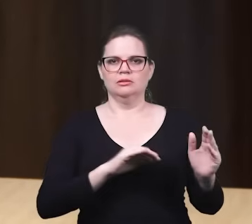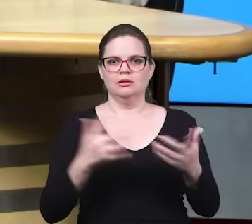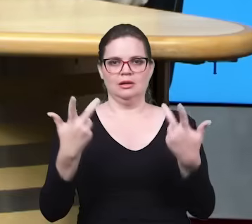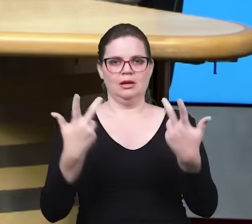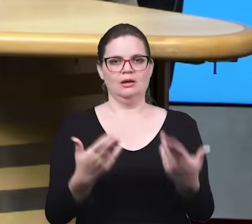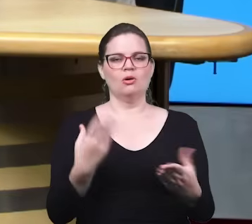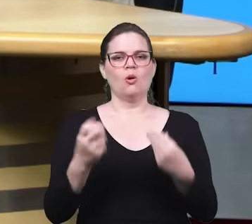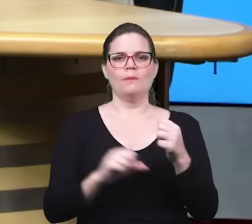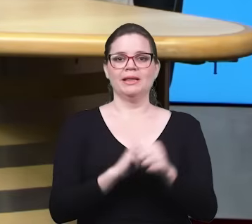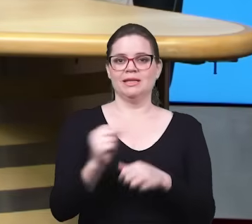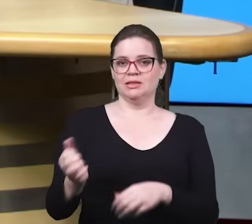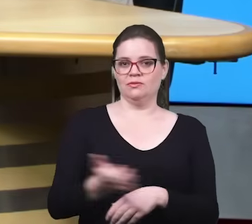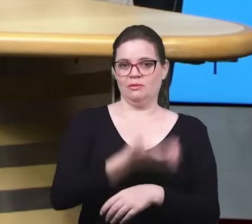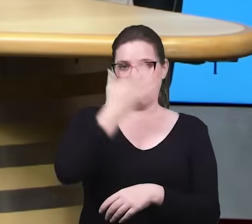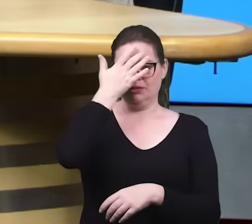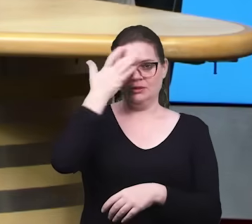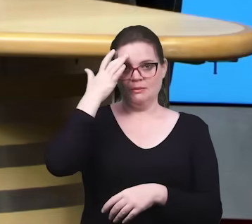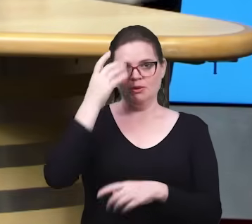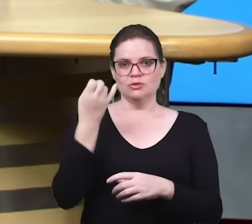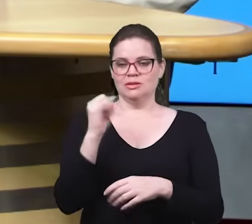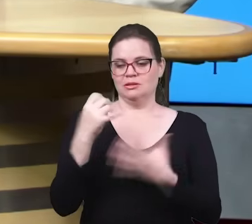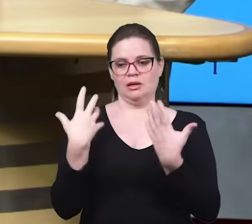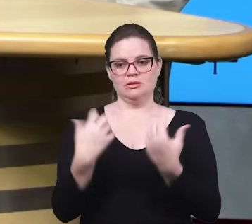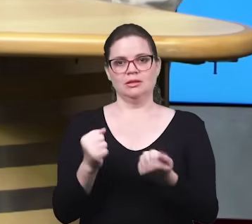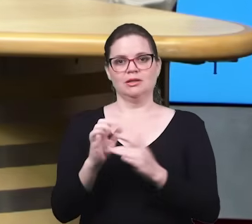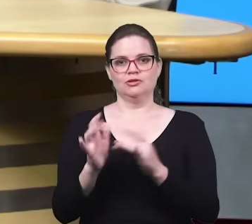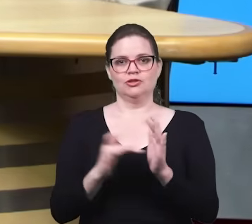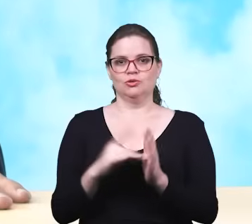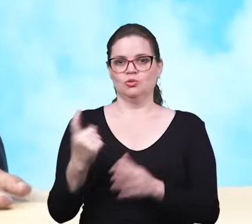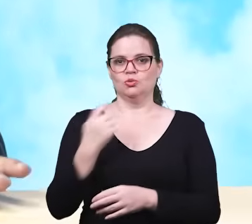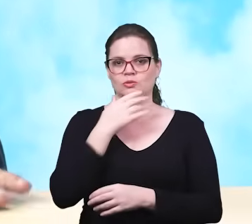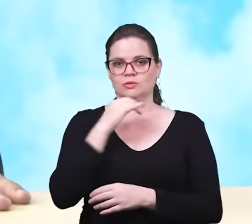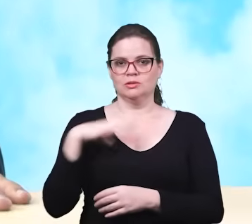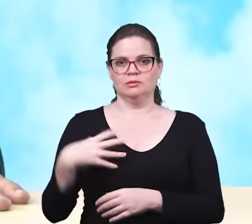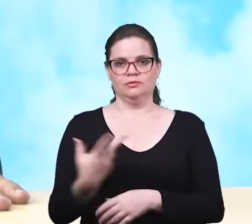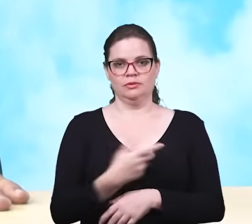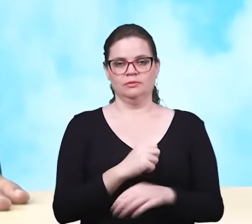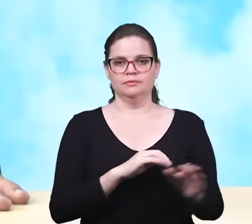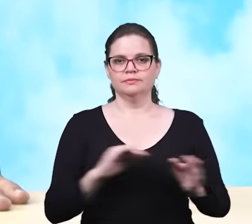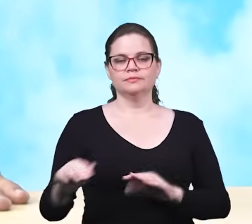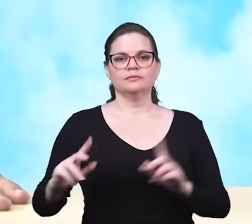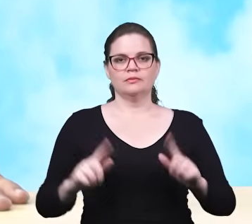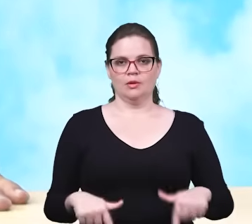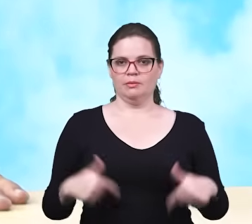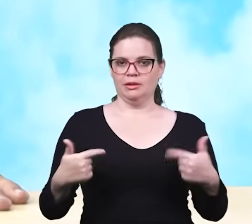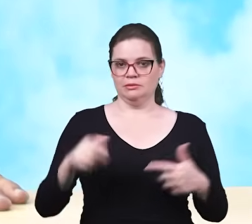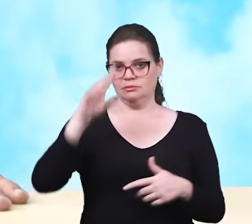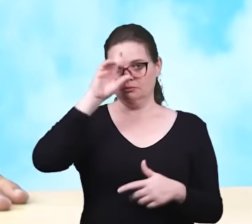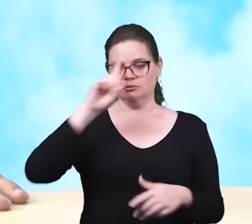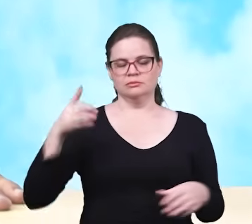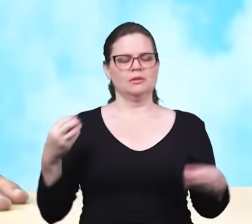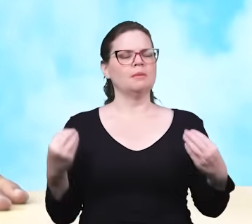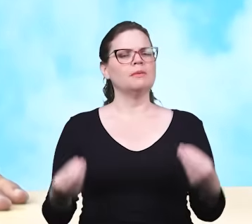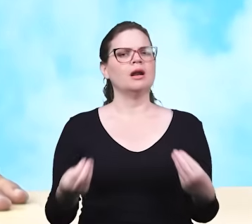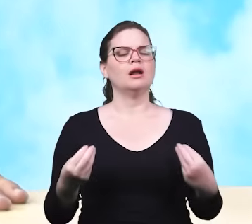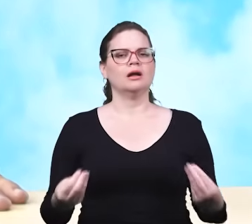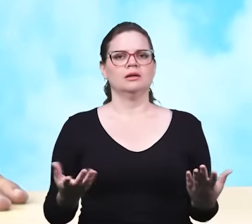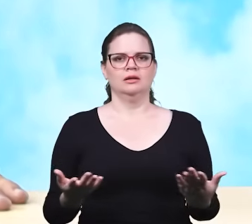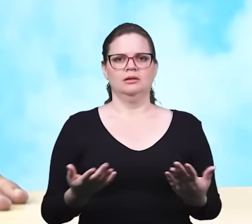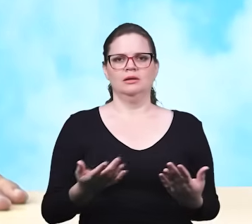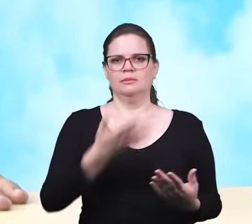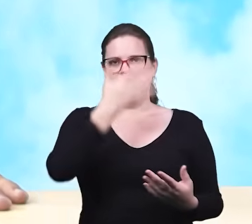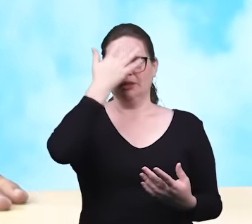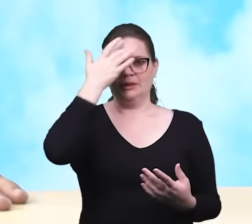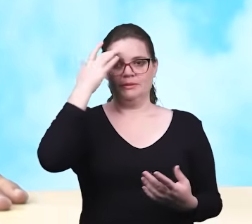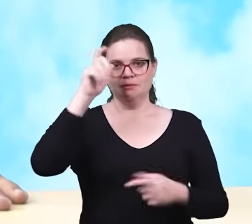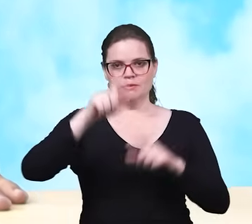Amém. A operação de Deus é para que o homem seja dirigido pelo